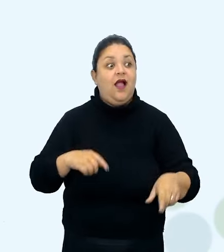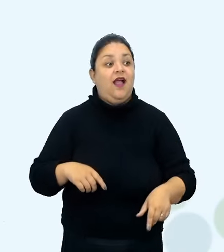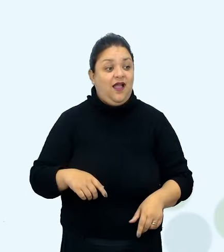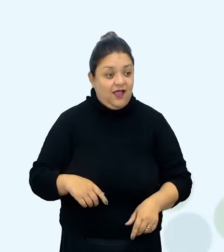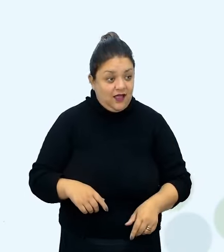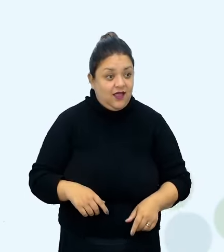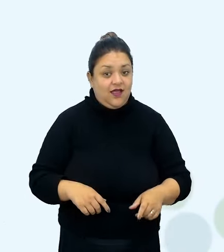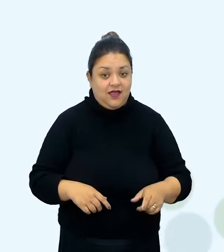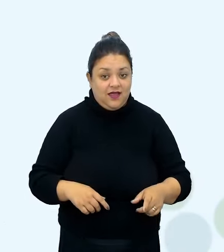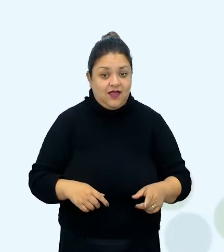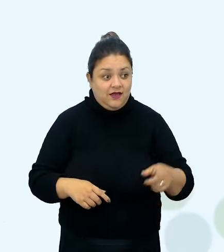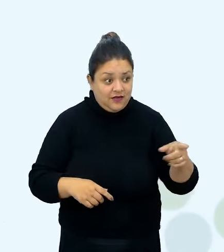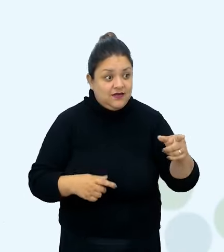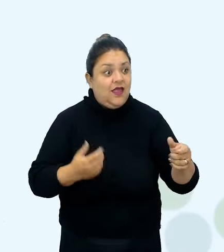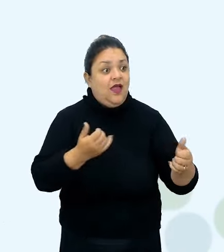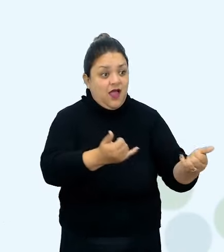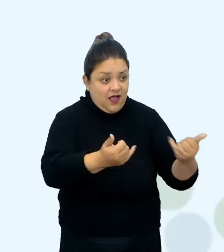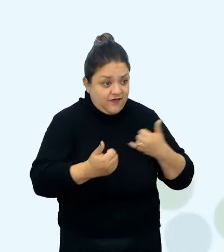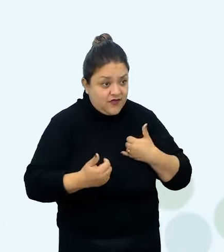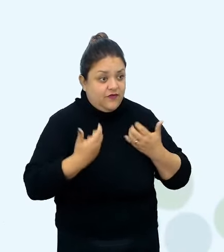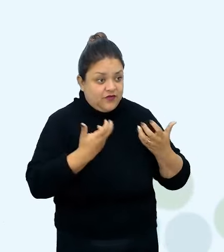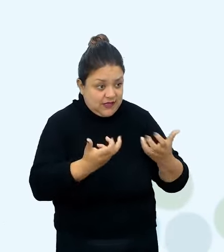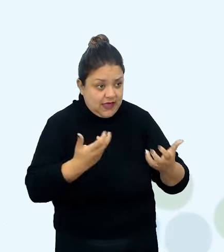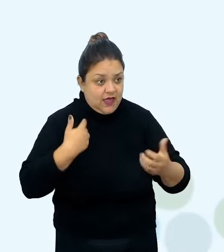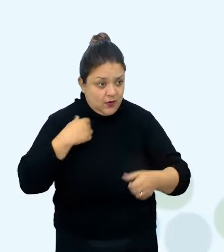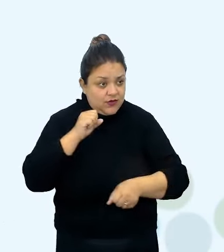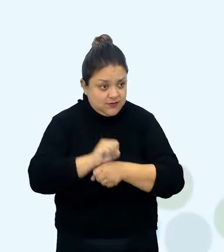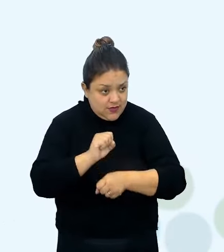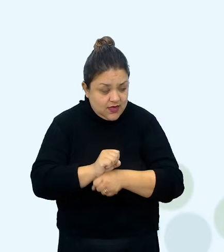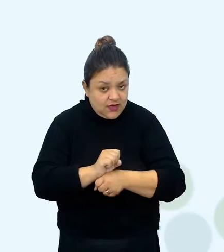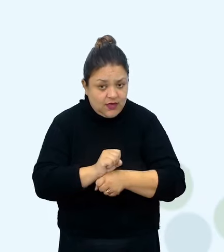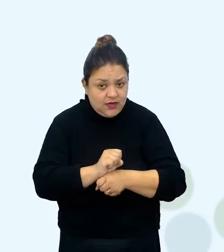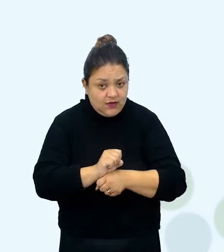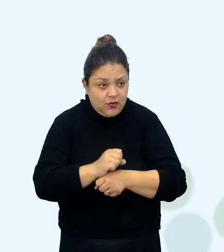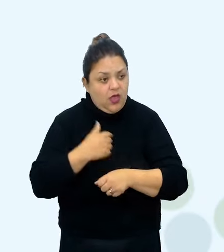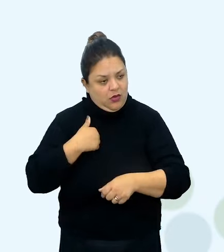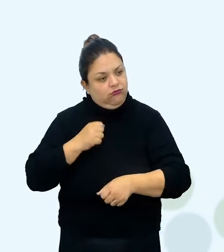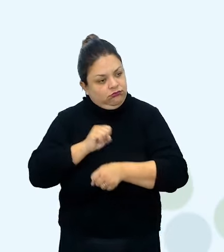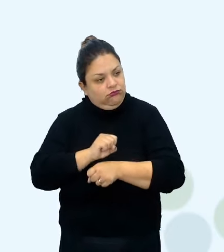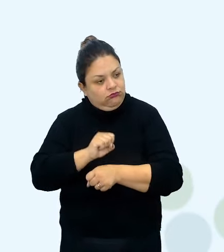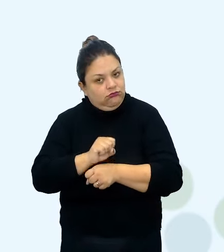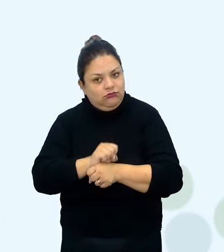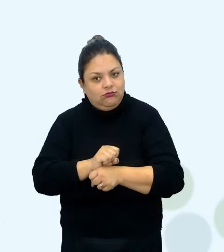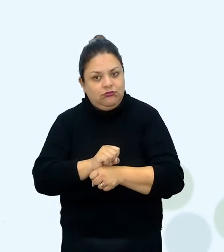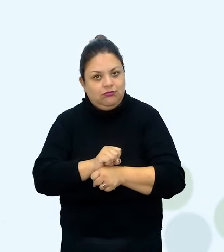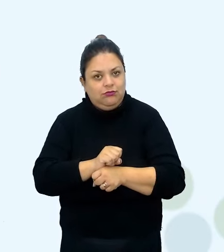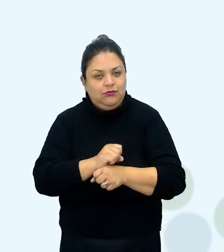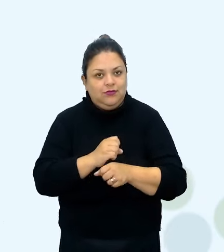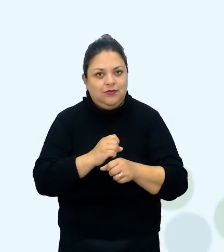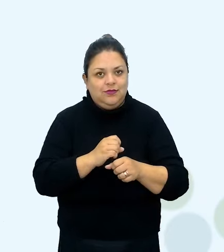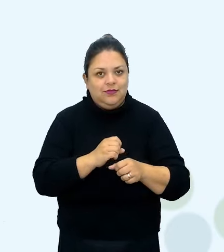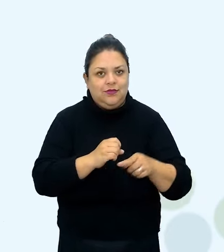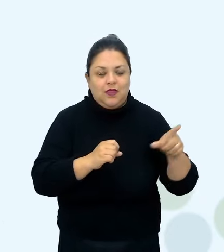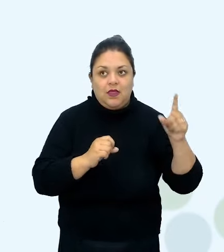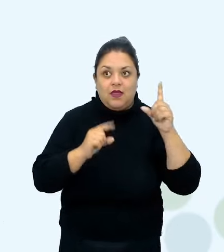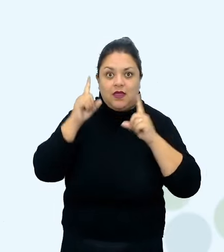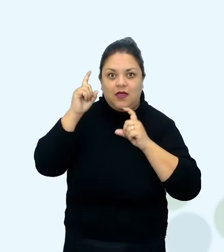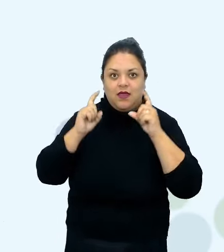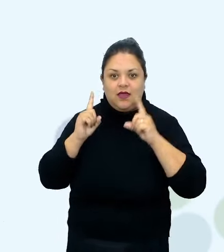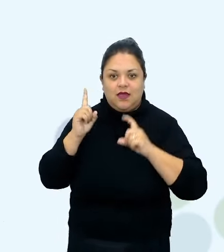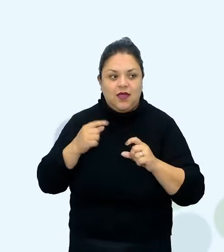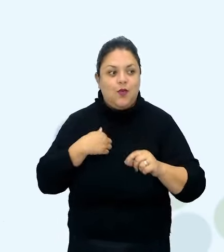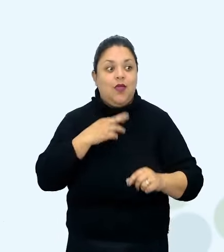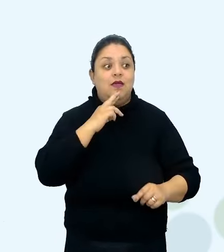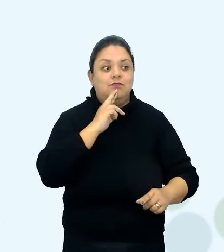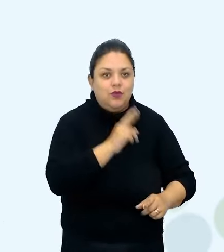você está dizendo para mim que você quer que eu espere, então eu vou esperar. Né? Então, nesse sentido que a gente vai ajudando